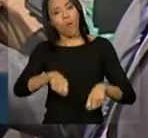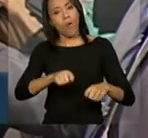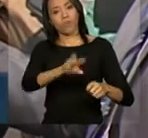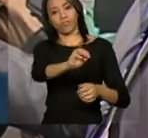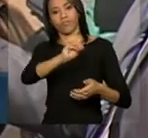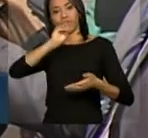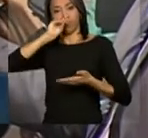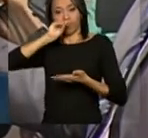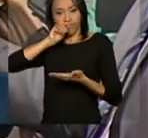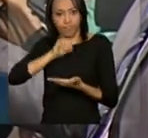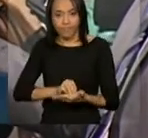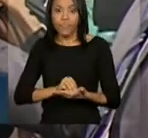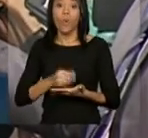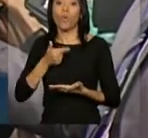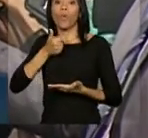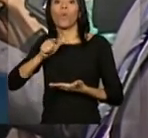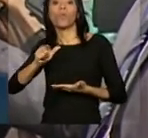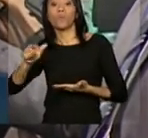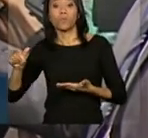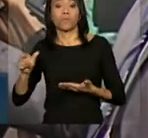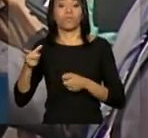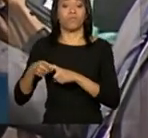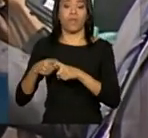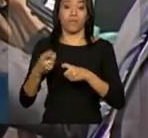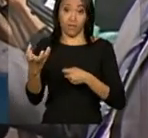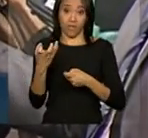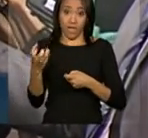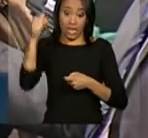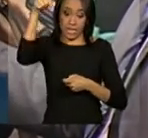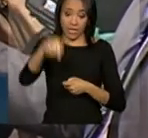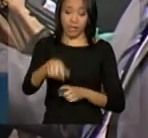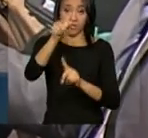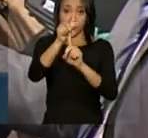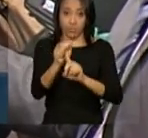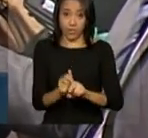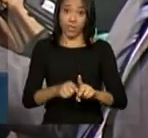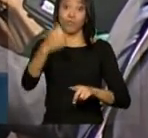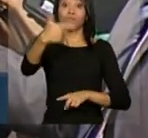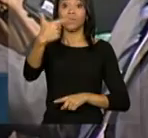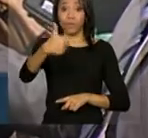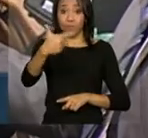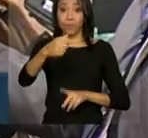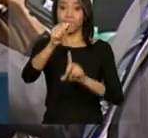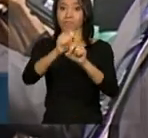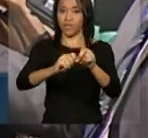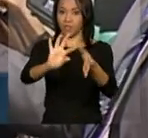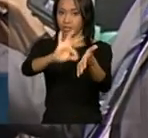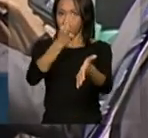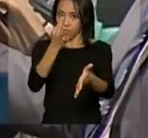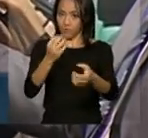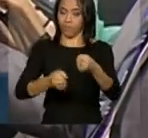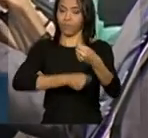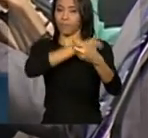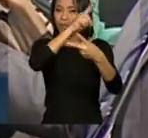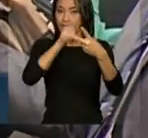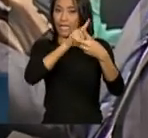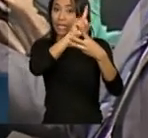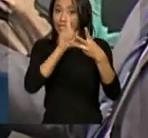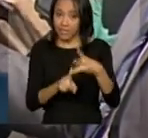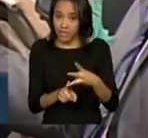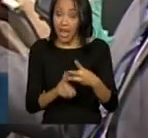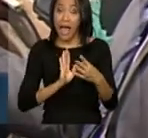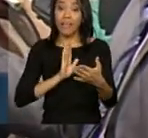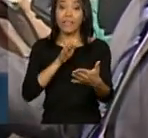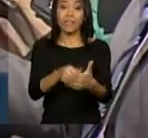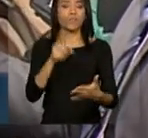entrar na escolha dos médicos que escolhem agora nesse mês que entraram no segundo mês de inscrição é terceiro é até o